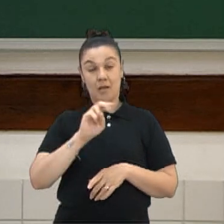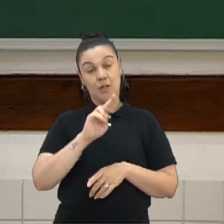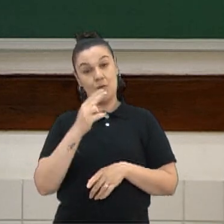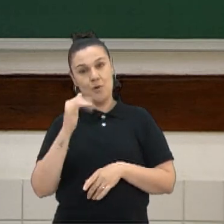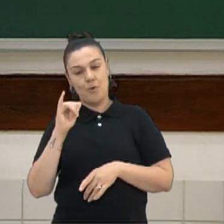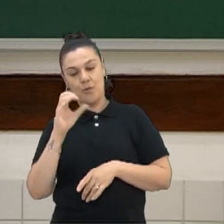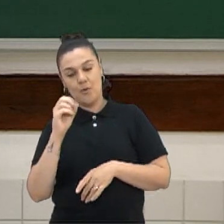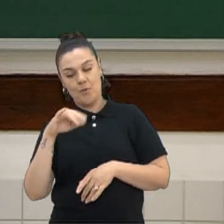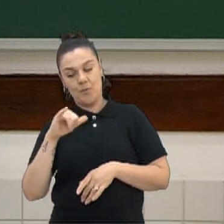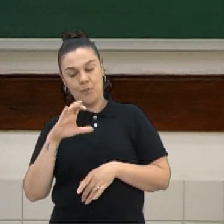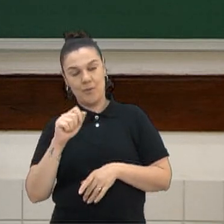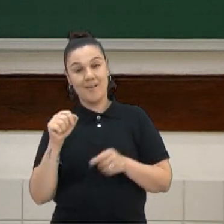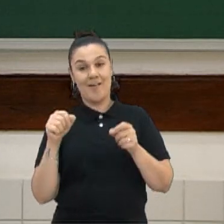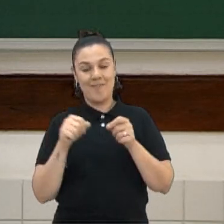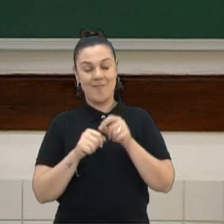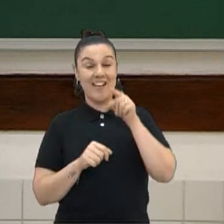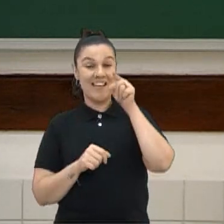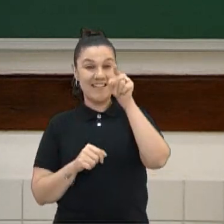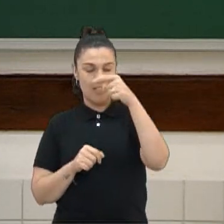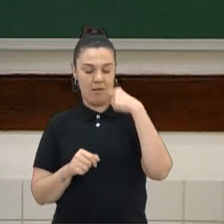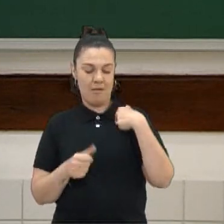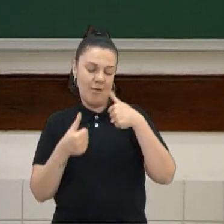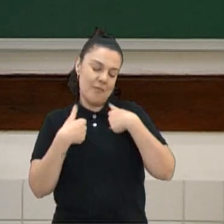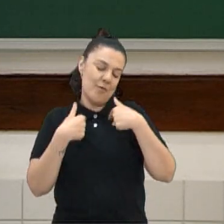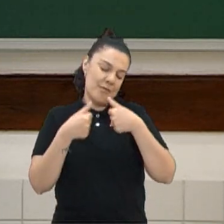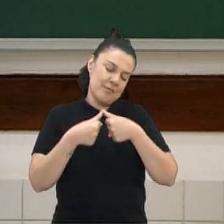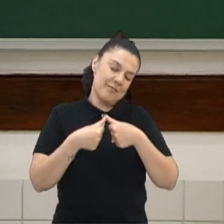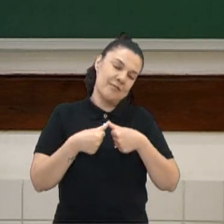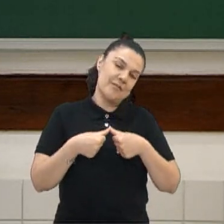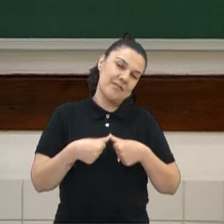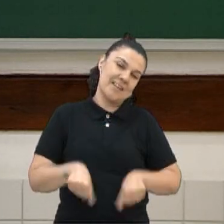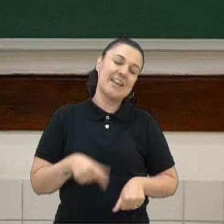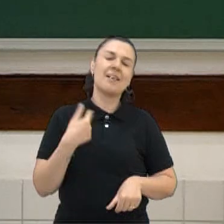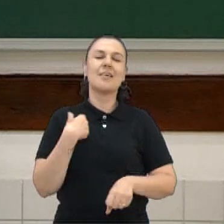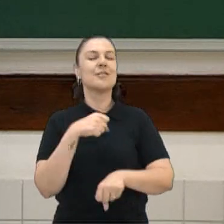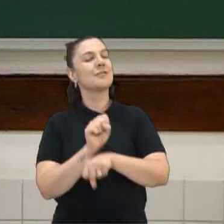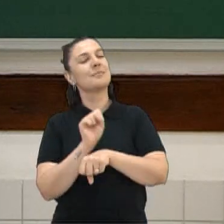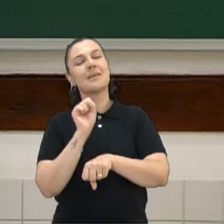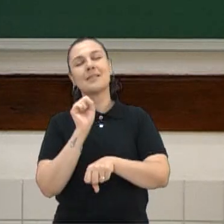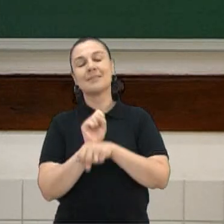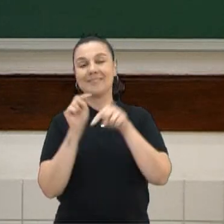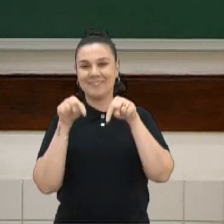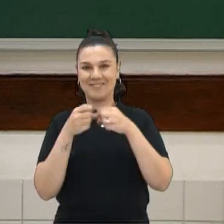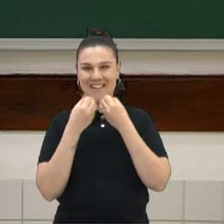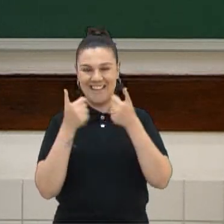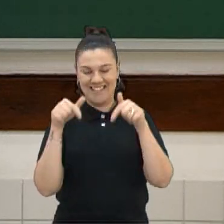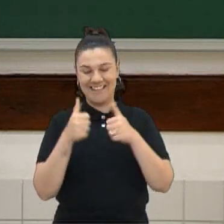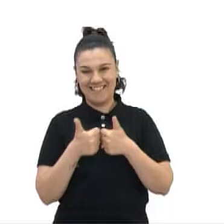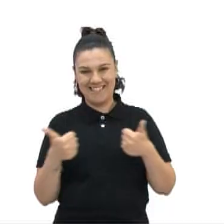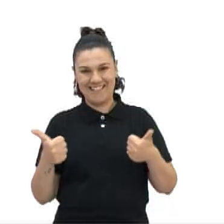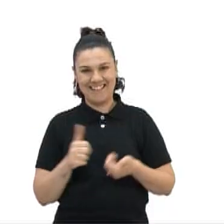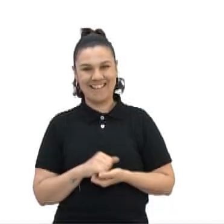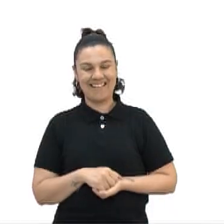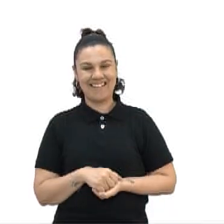iônicas. Faz aí, que eu vou ficar te esperando bem aqui. Valeu?